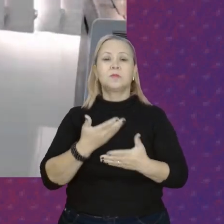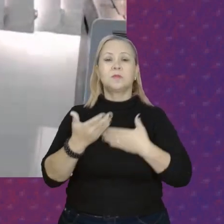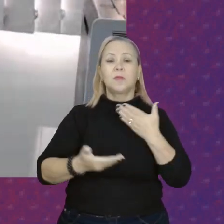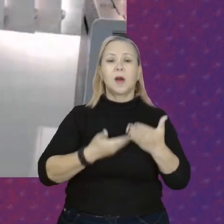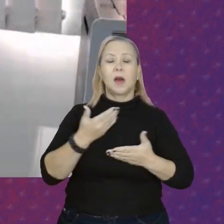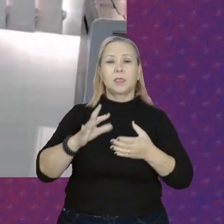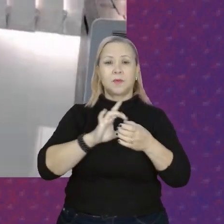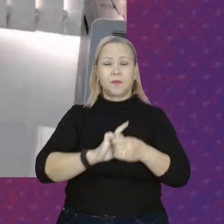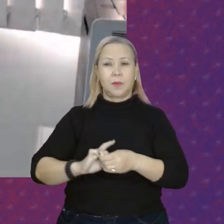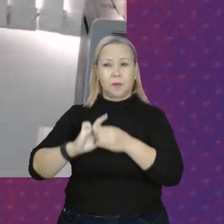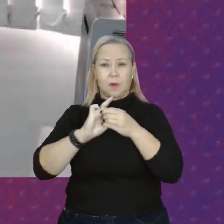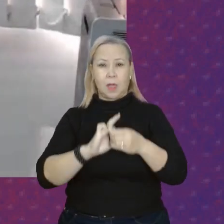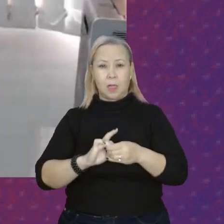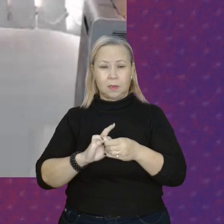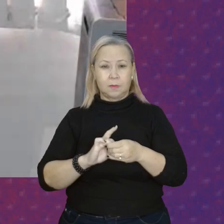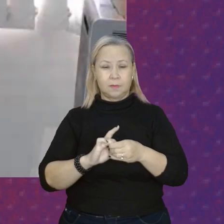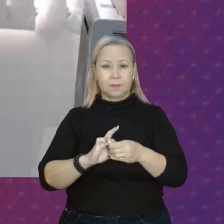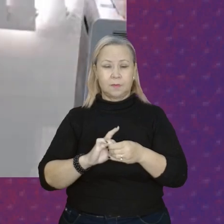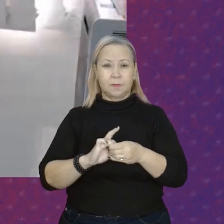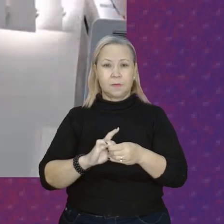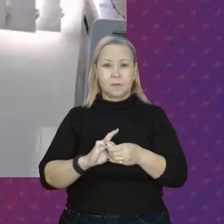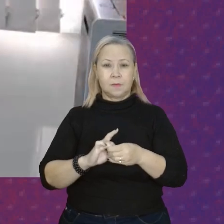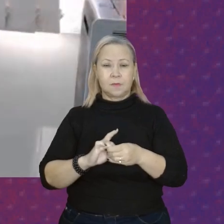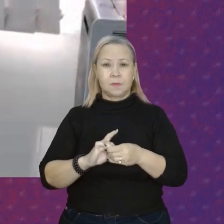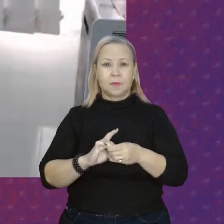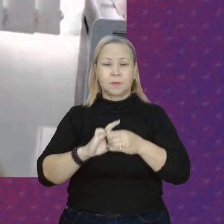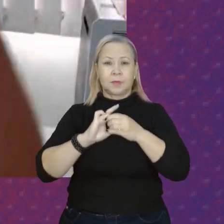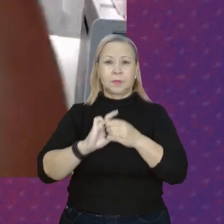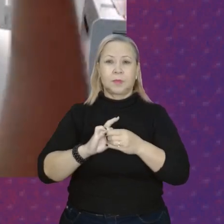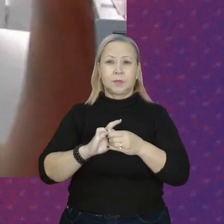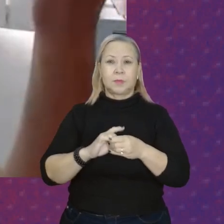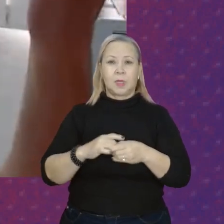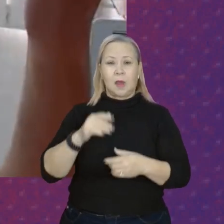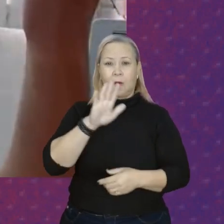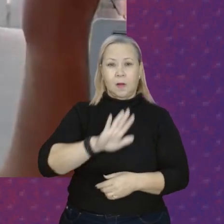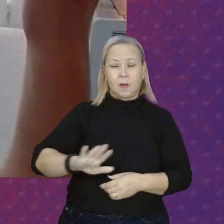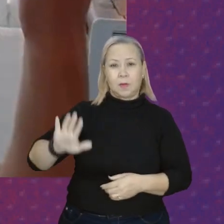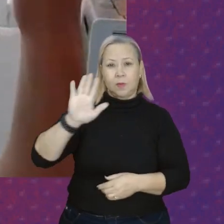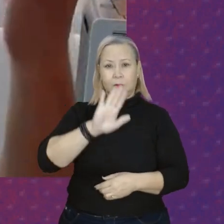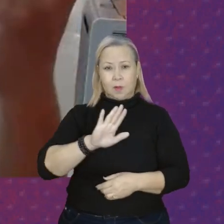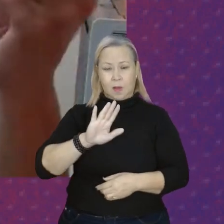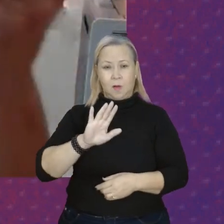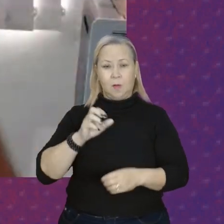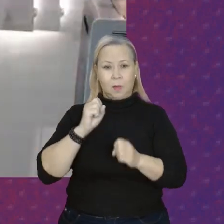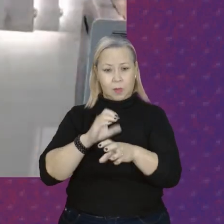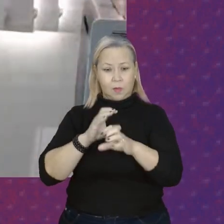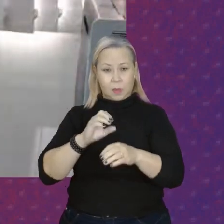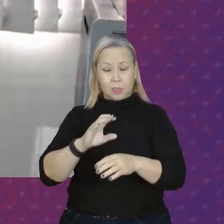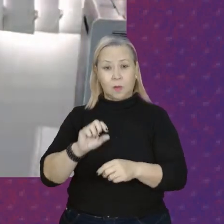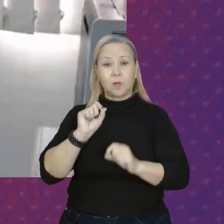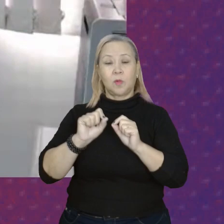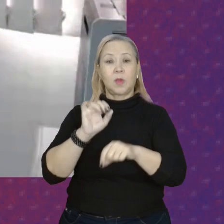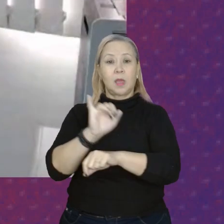ao operacional da educação do que ao estratégico. Então, quando